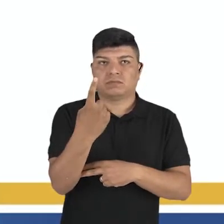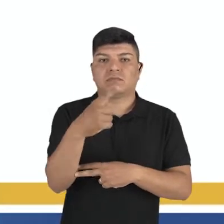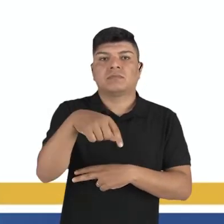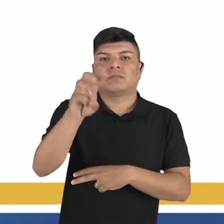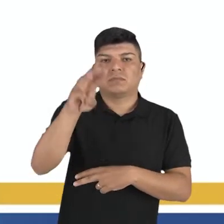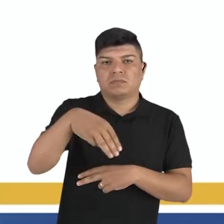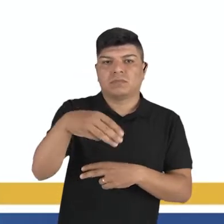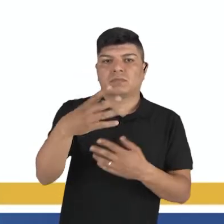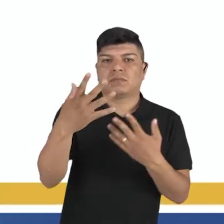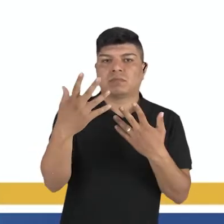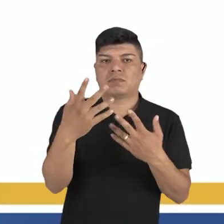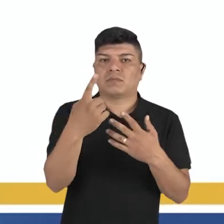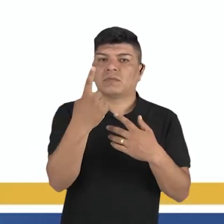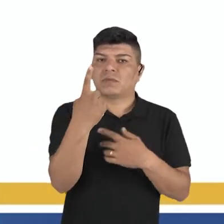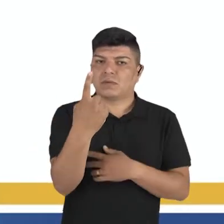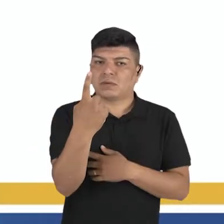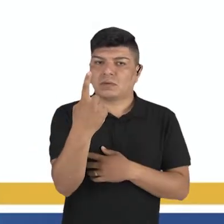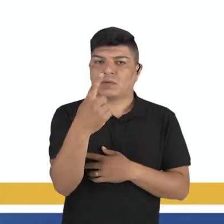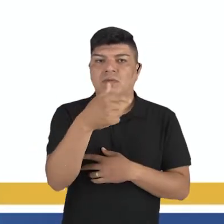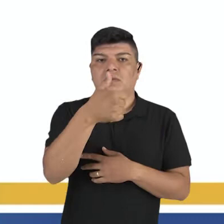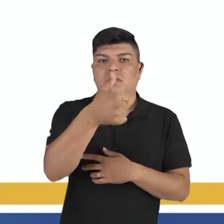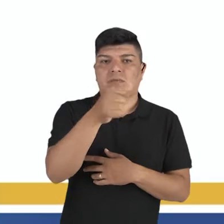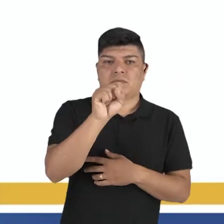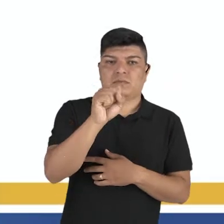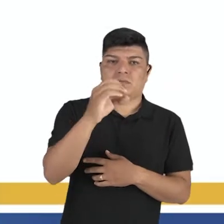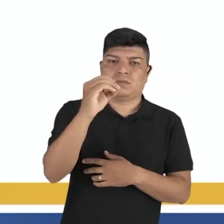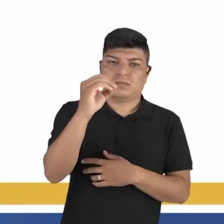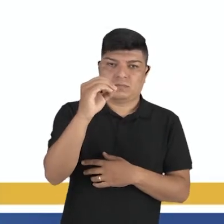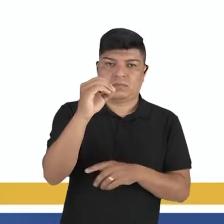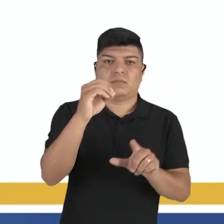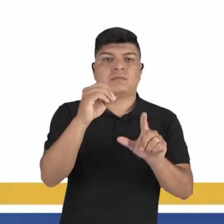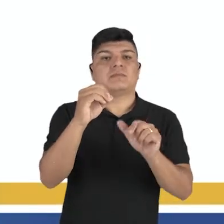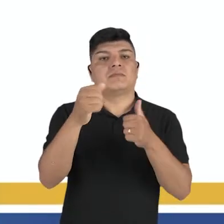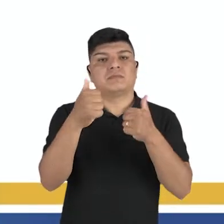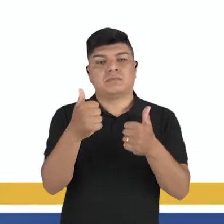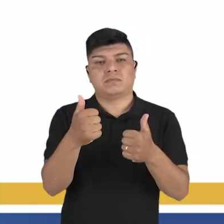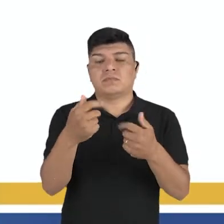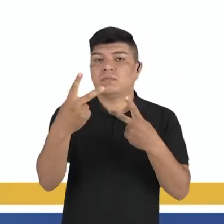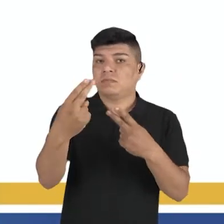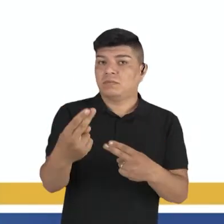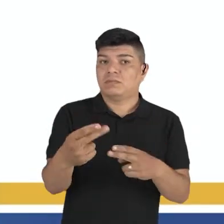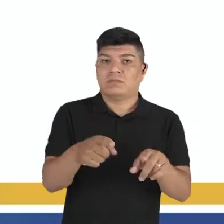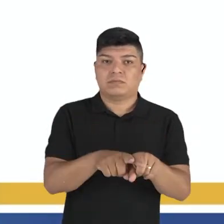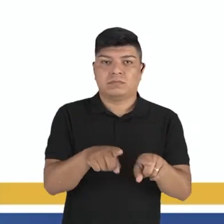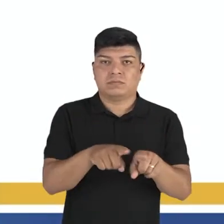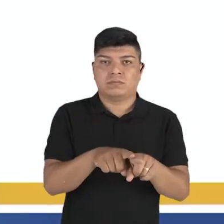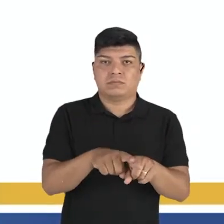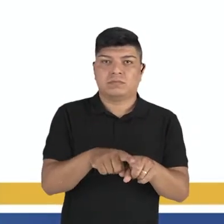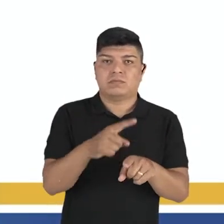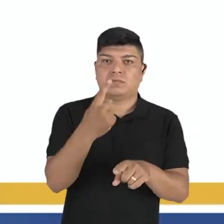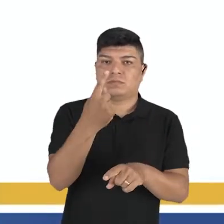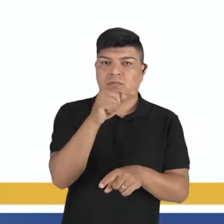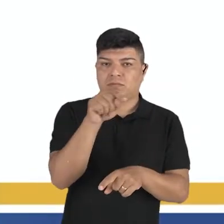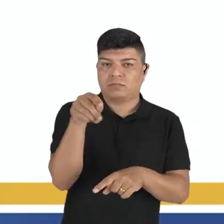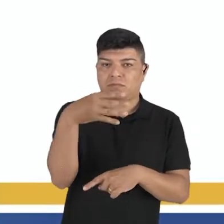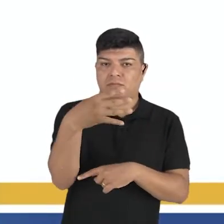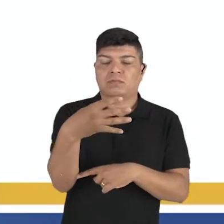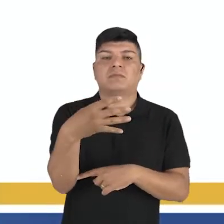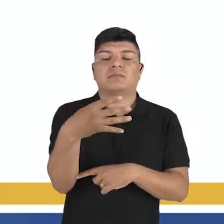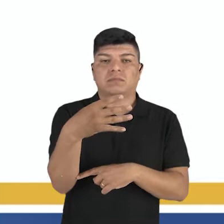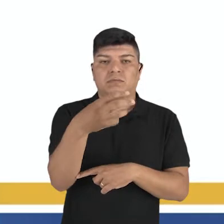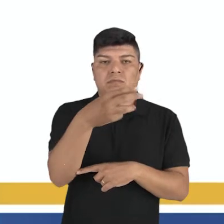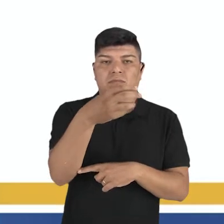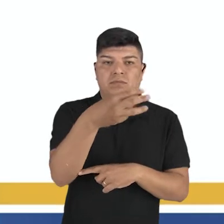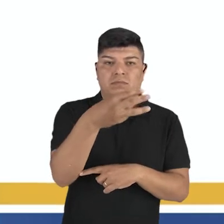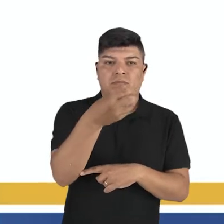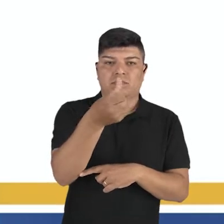quem é essa uma parte? 180. Da mesma forma, o nosso 1/4 de volta. Peguei o meu